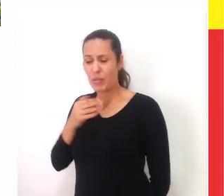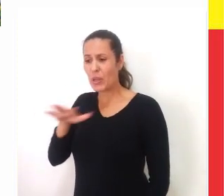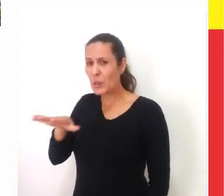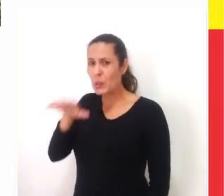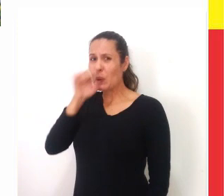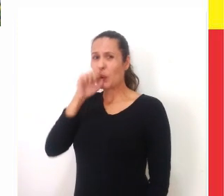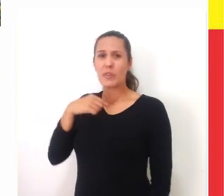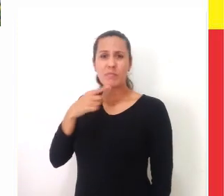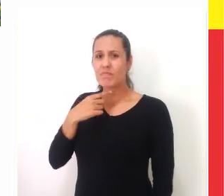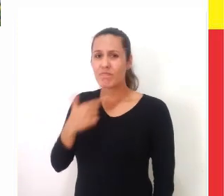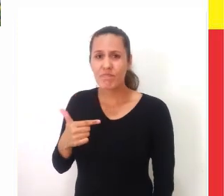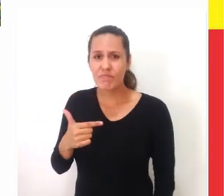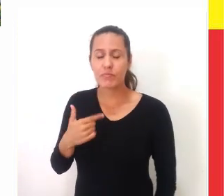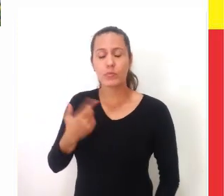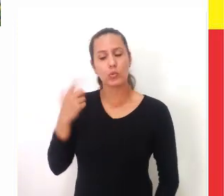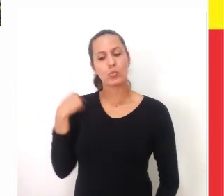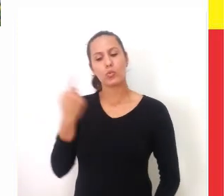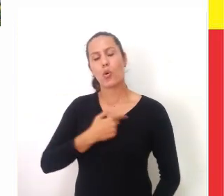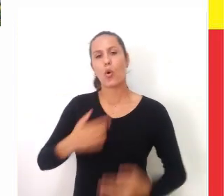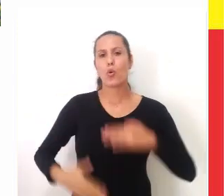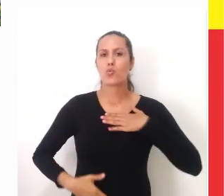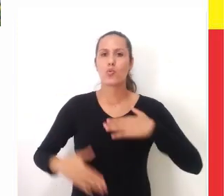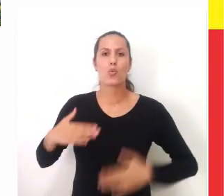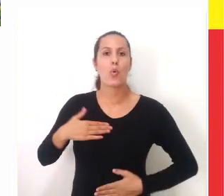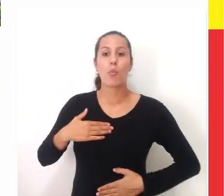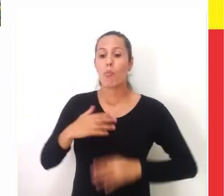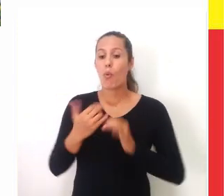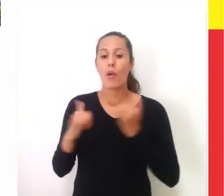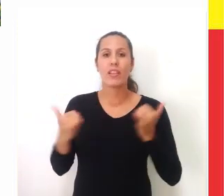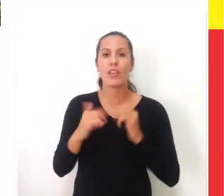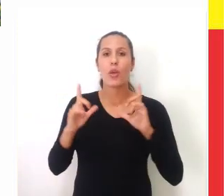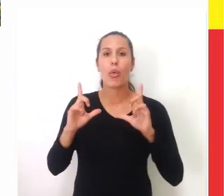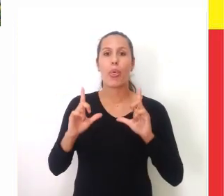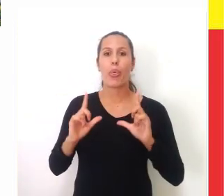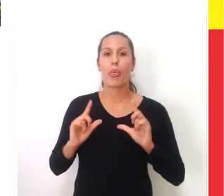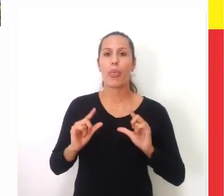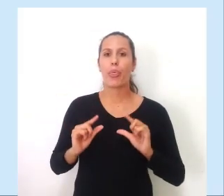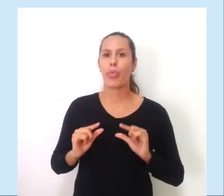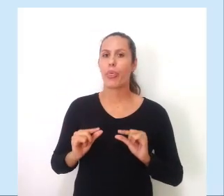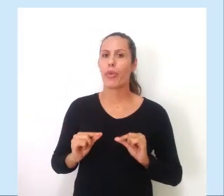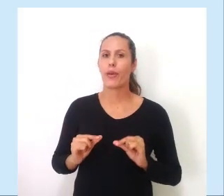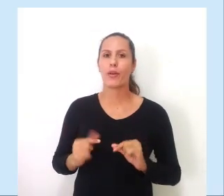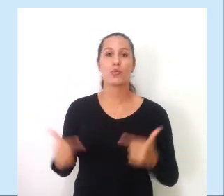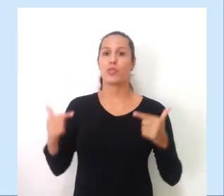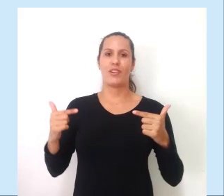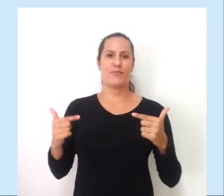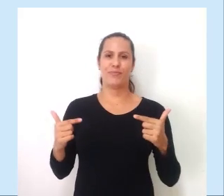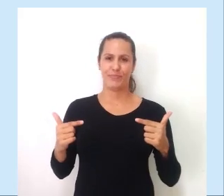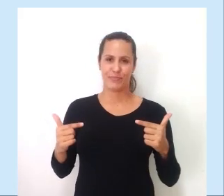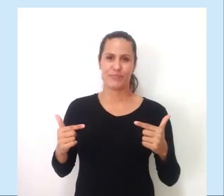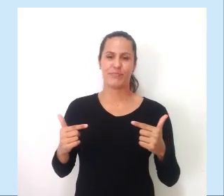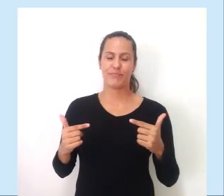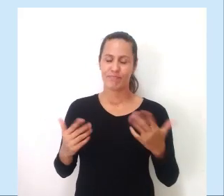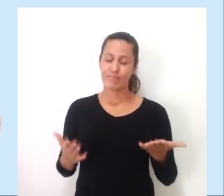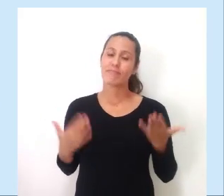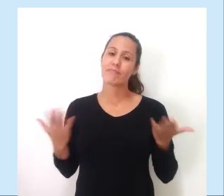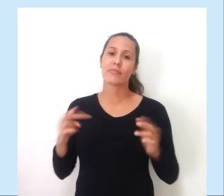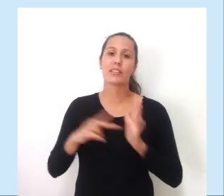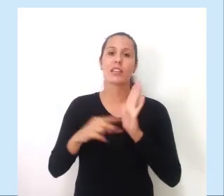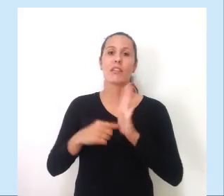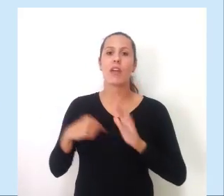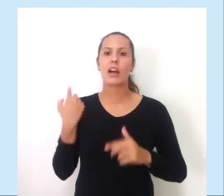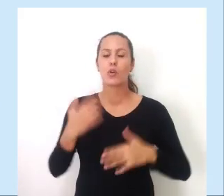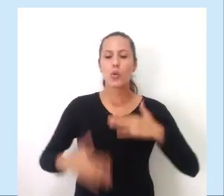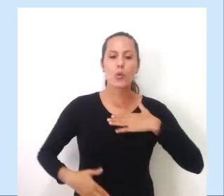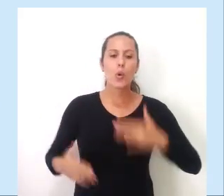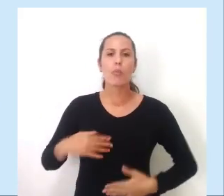combustível e sem comburente, nosso corpo não tem energia. Então, se não tem energia, as